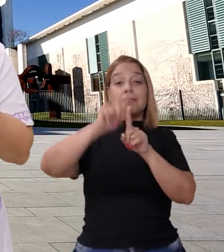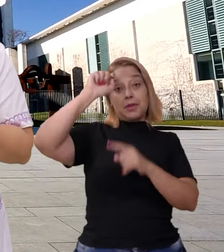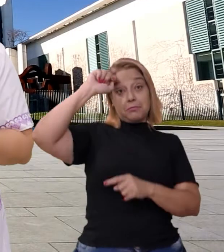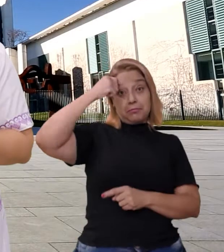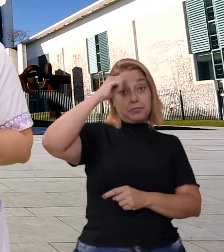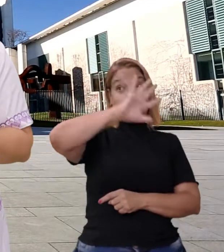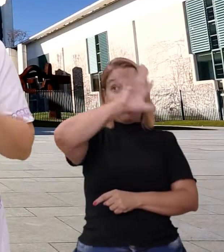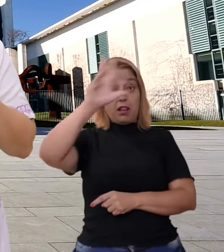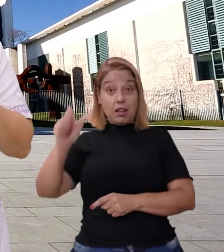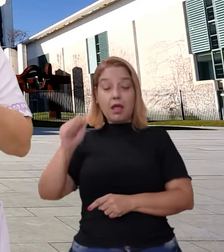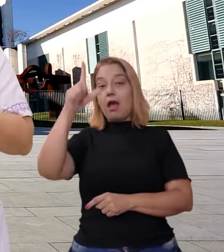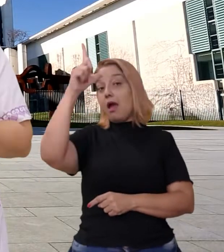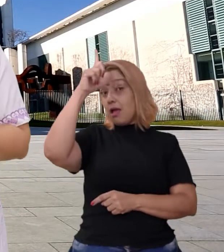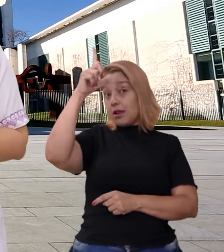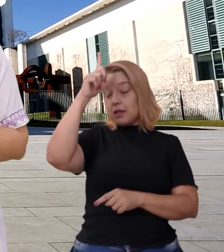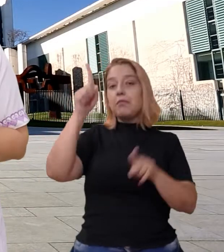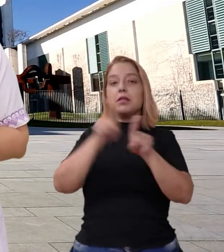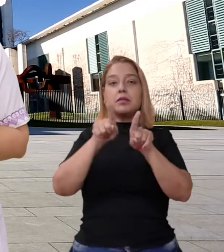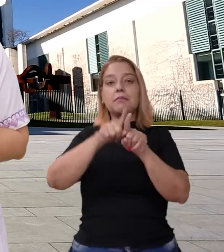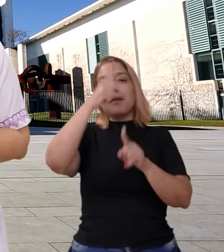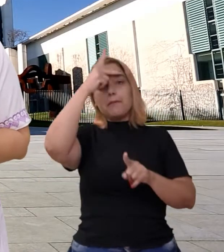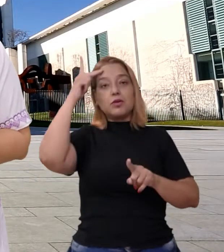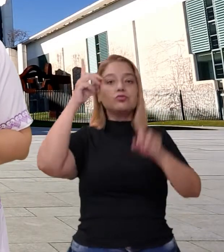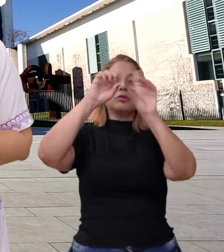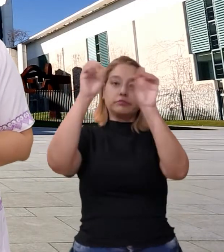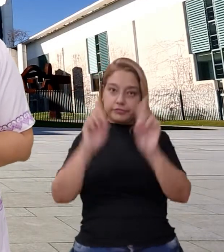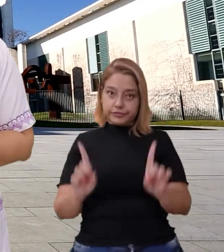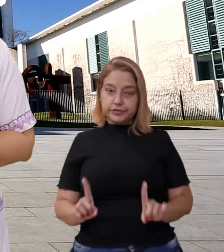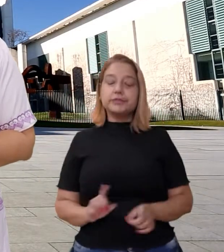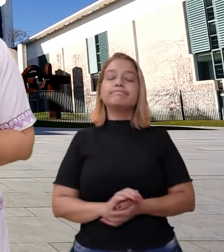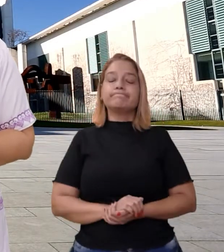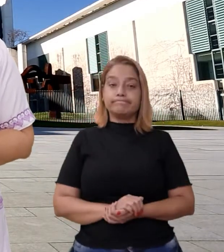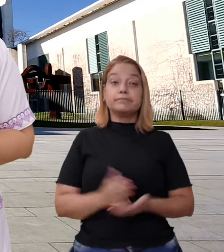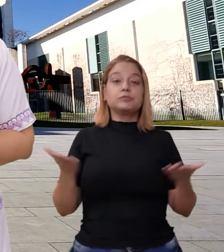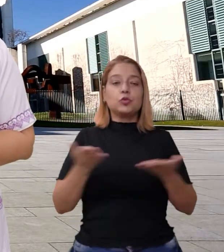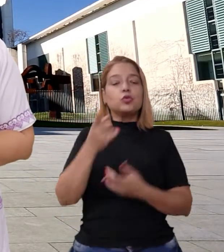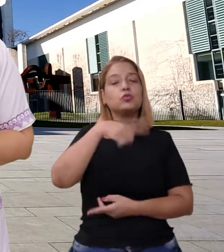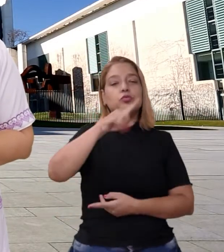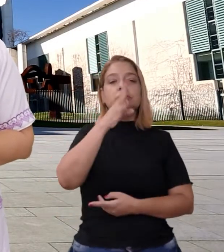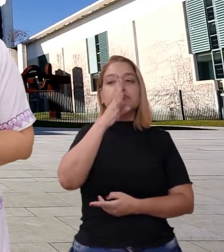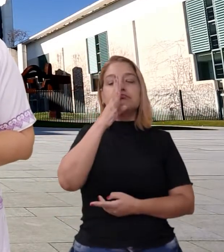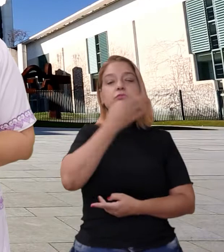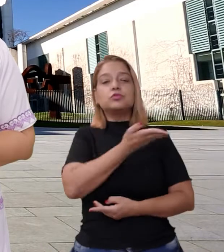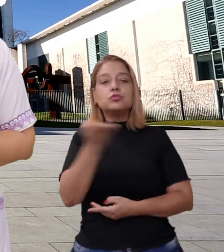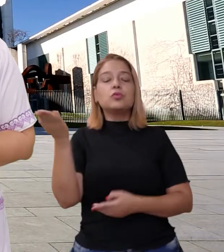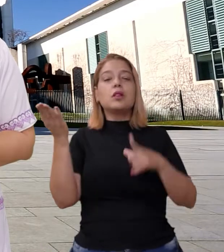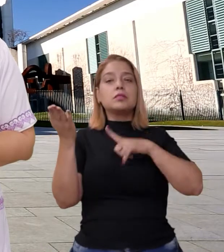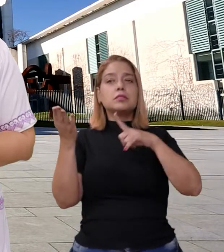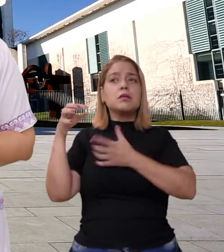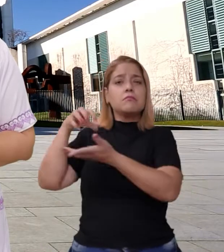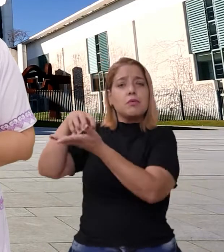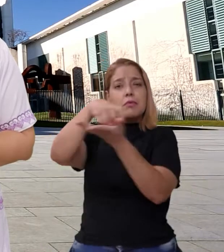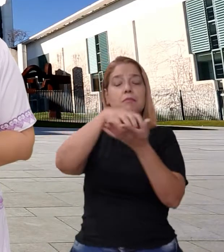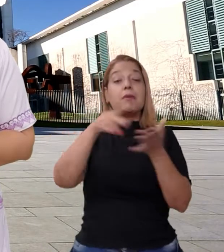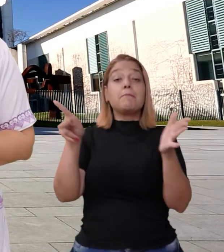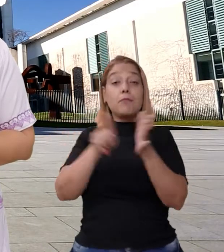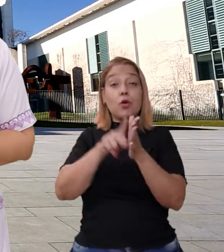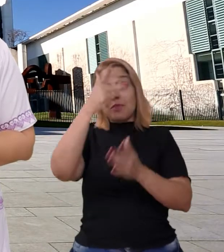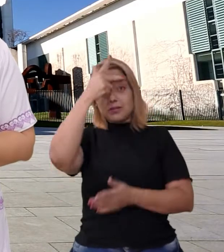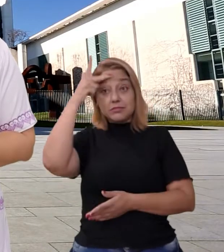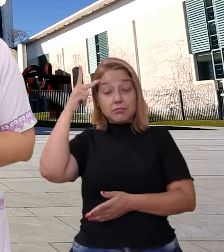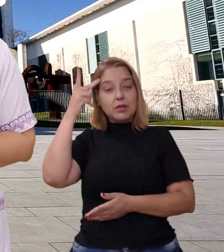ou habituais, afro-alemães e pessoas com deficiência. Agora vamos juntos visitar